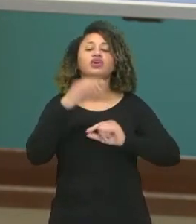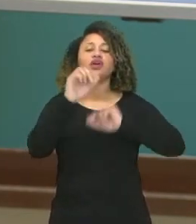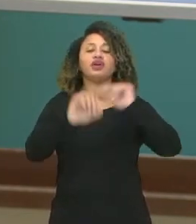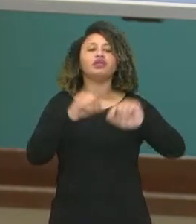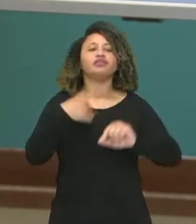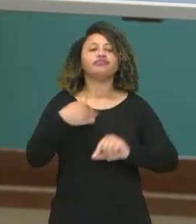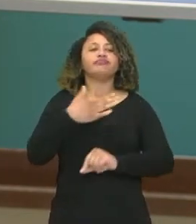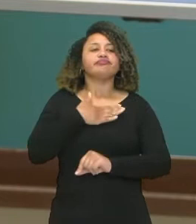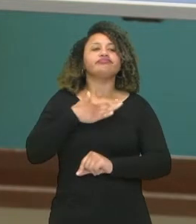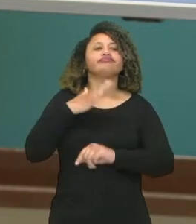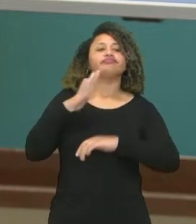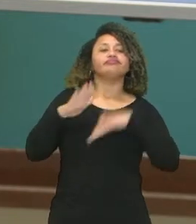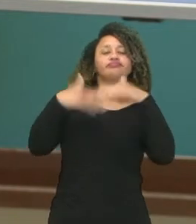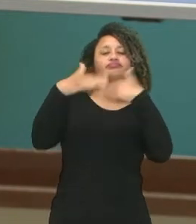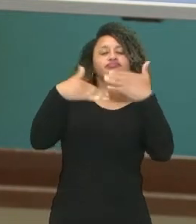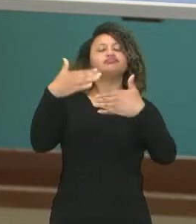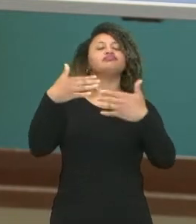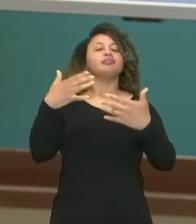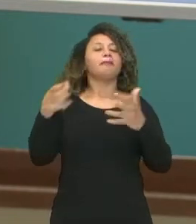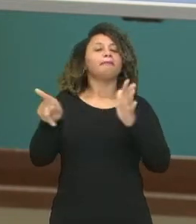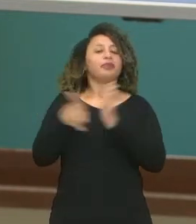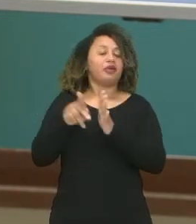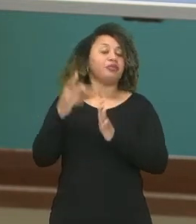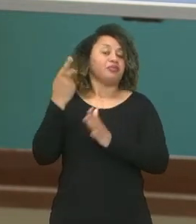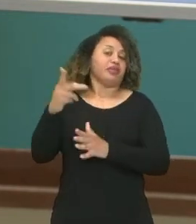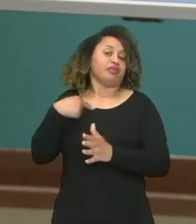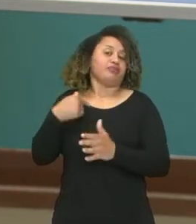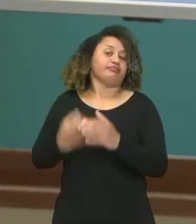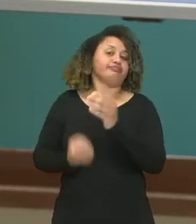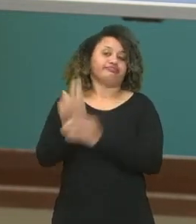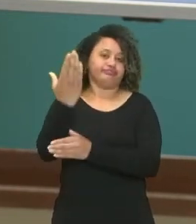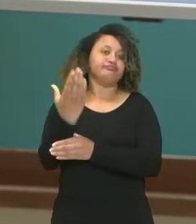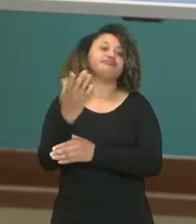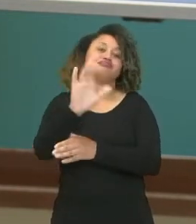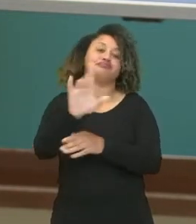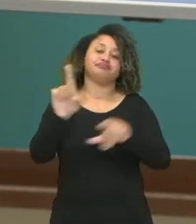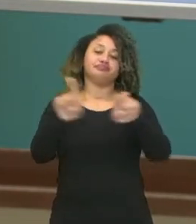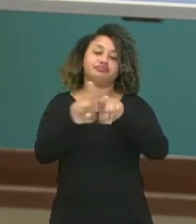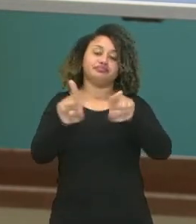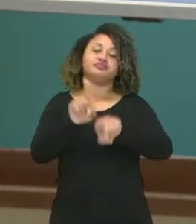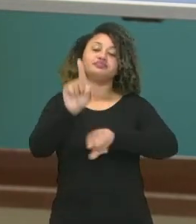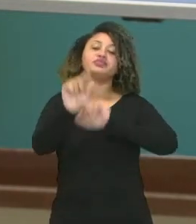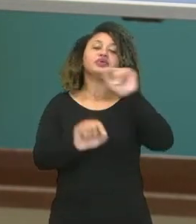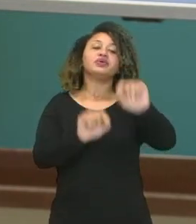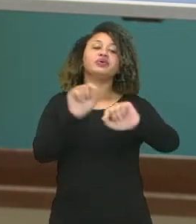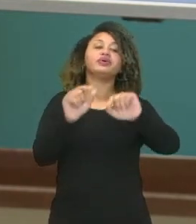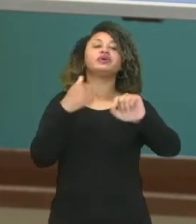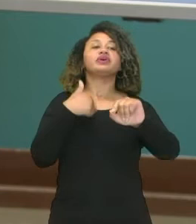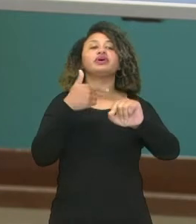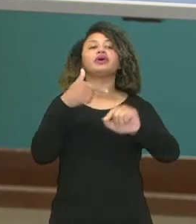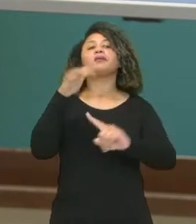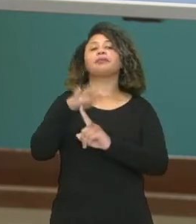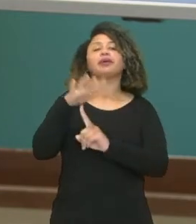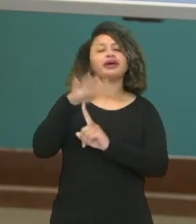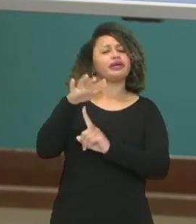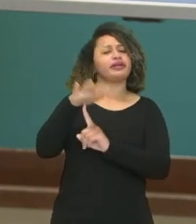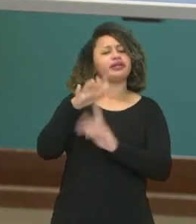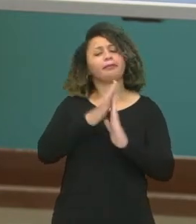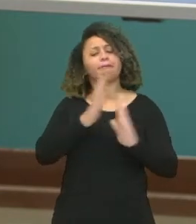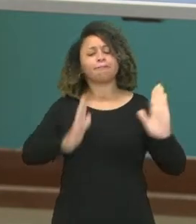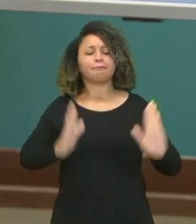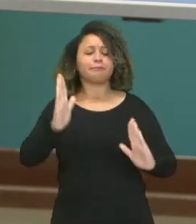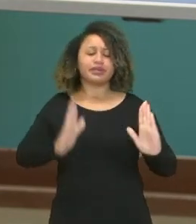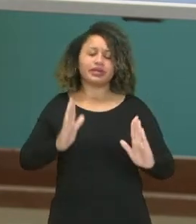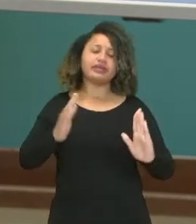nacional desenvolvimentismo colocado por ele. Ainda vamos conversar um pouquinho sobre o Paraná neste mesmo período do